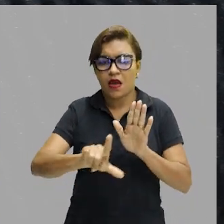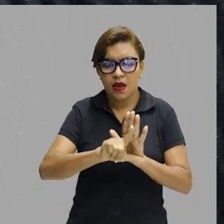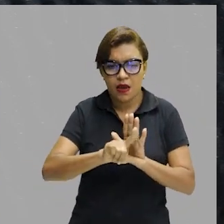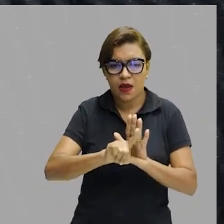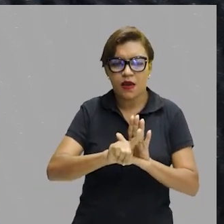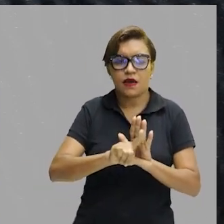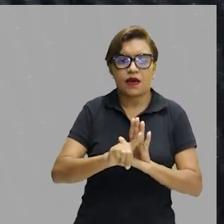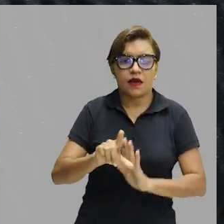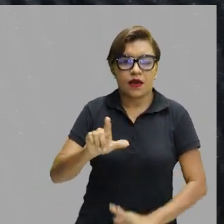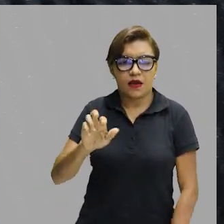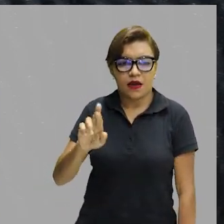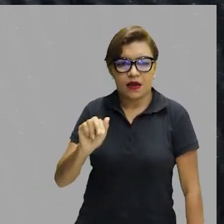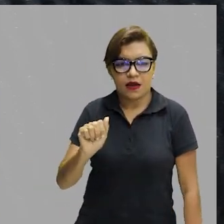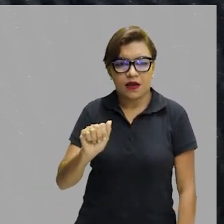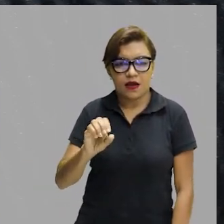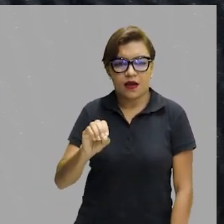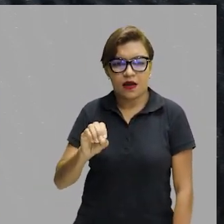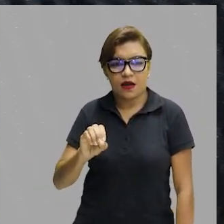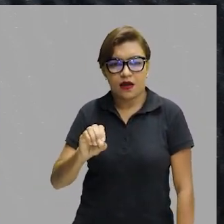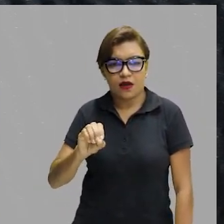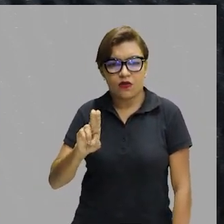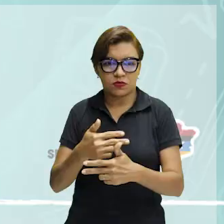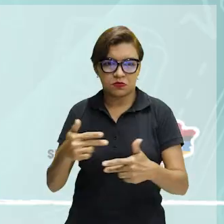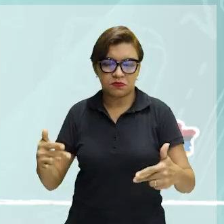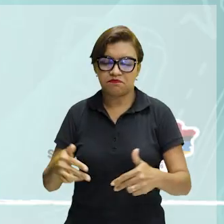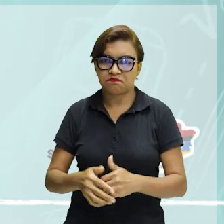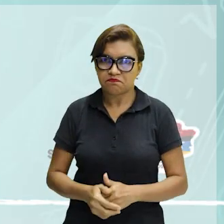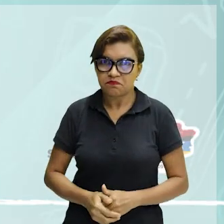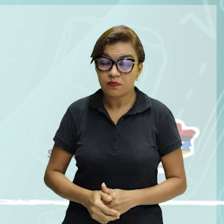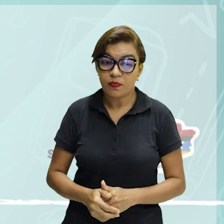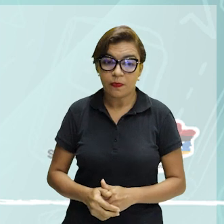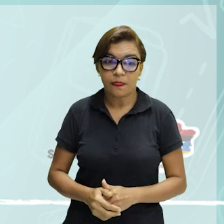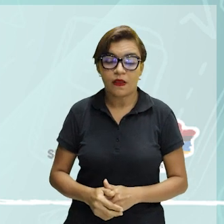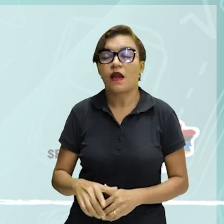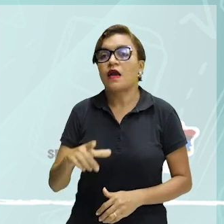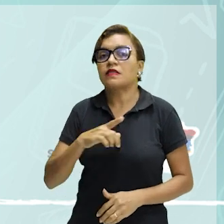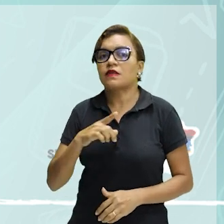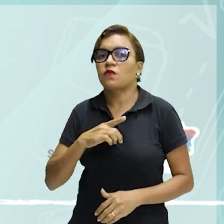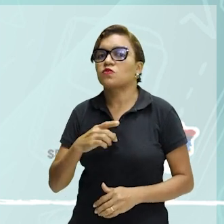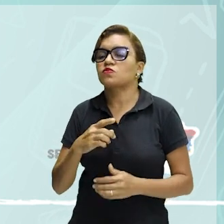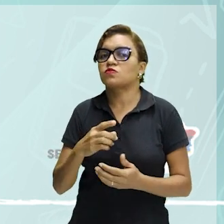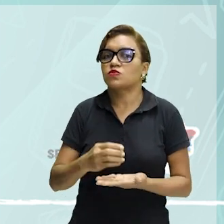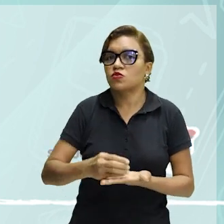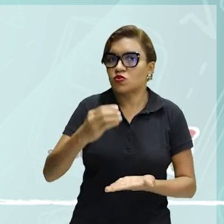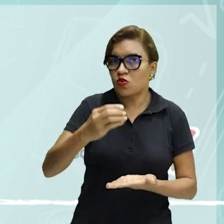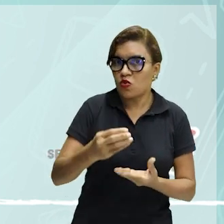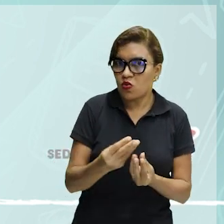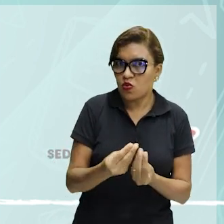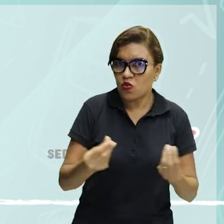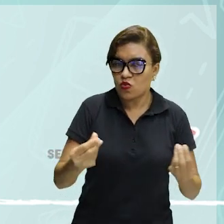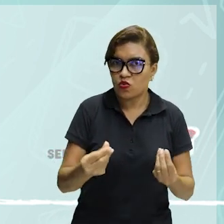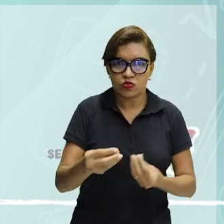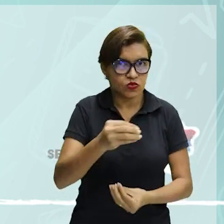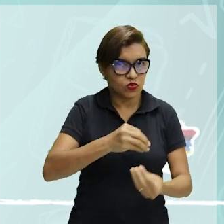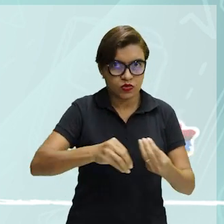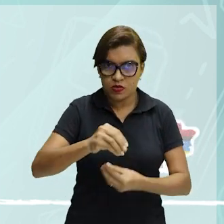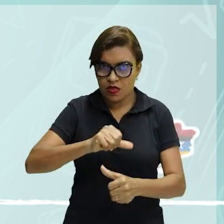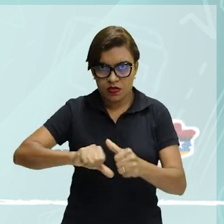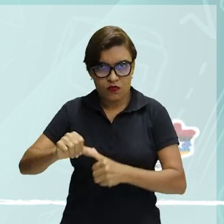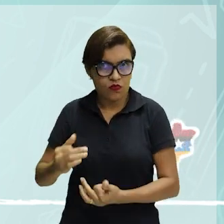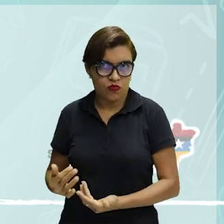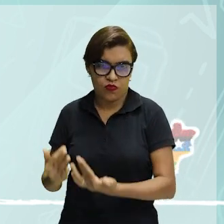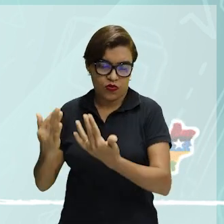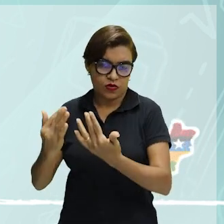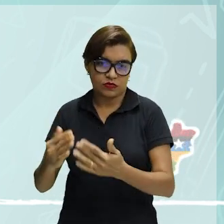propriedades coligativas nas soluções iônicas. Solutos não voláteis e não iônicos.